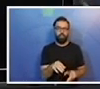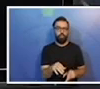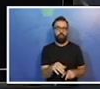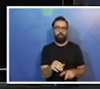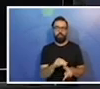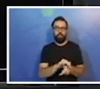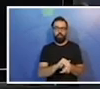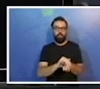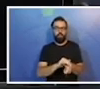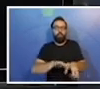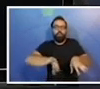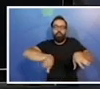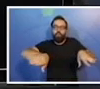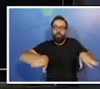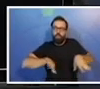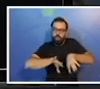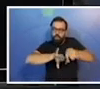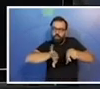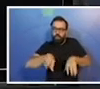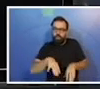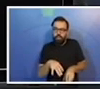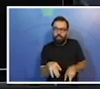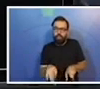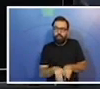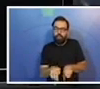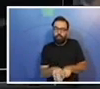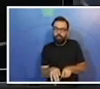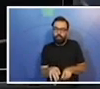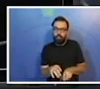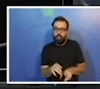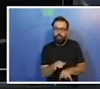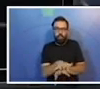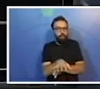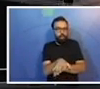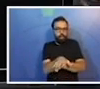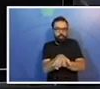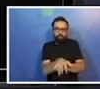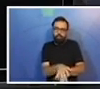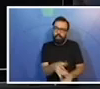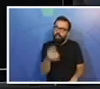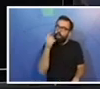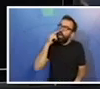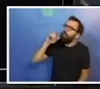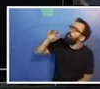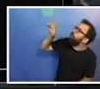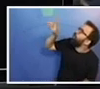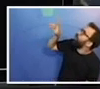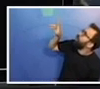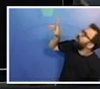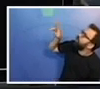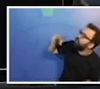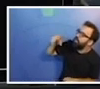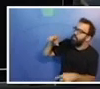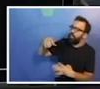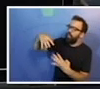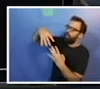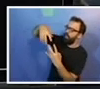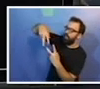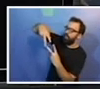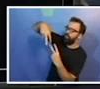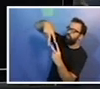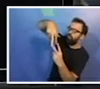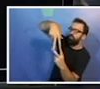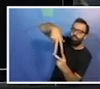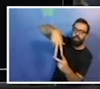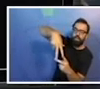se tiver um banhista, olha aqui a prancha com os bracinhos da pessoa, ele está vendo por baixo só a sombra. Ele pode